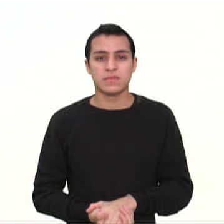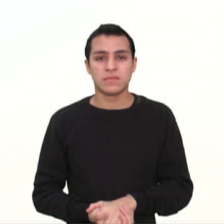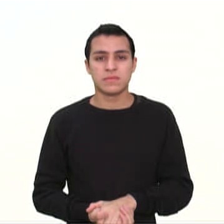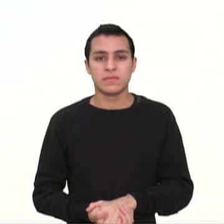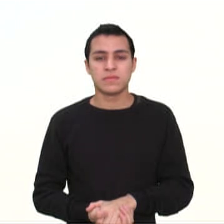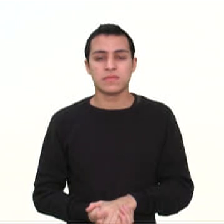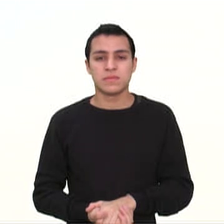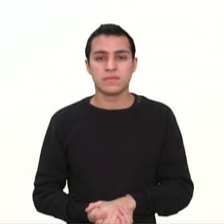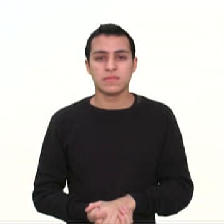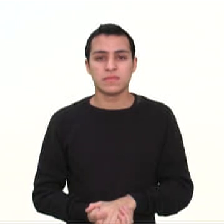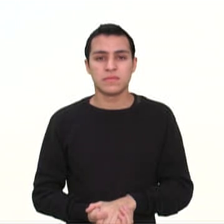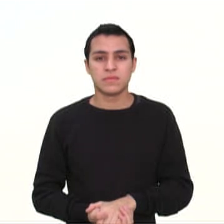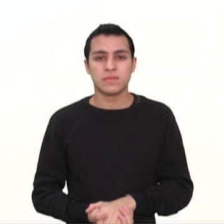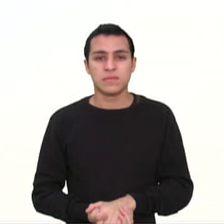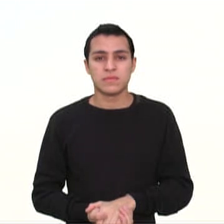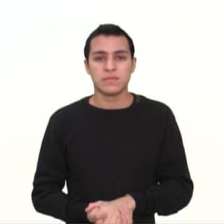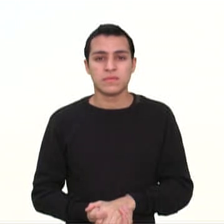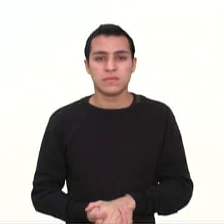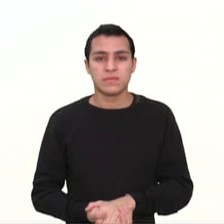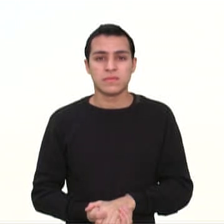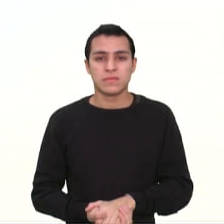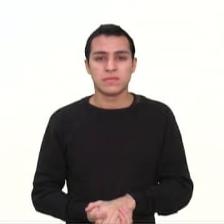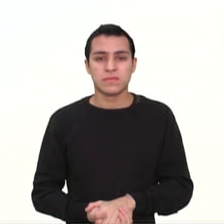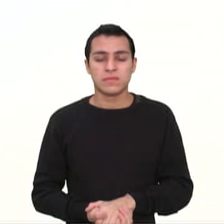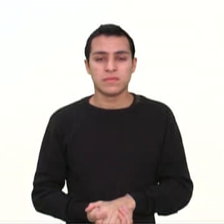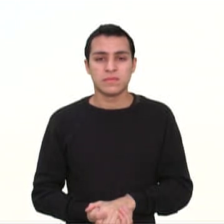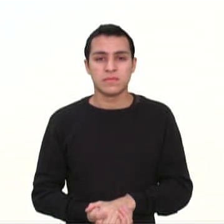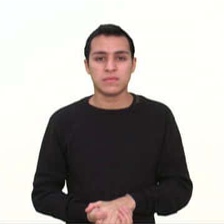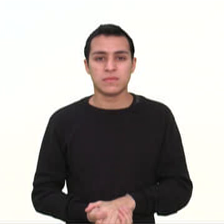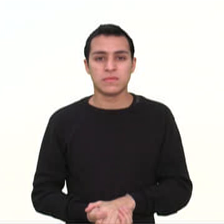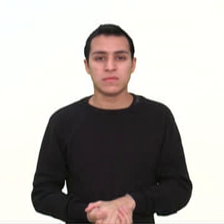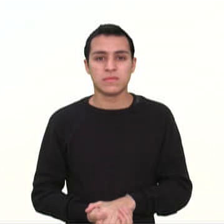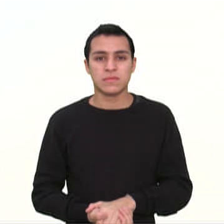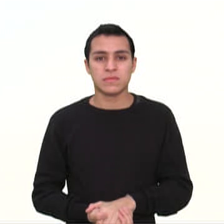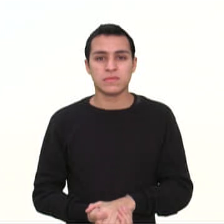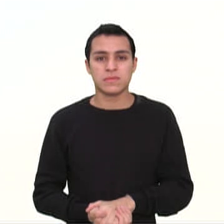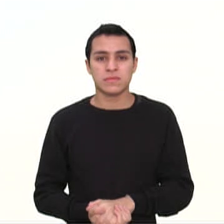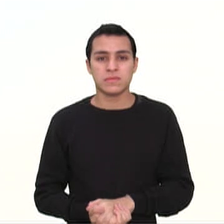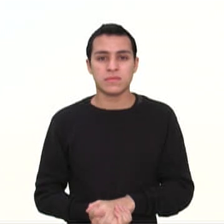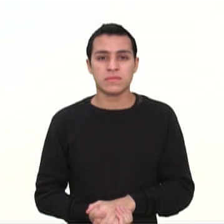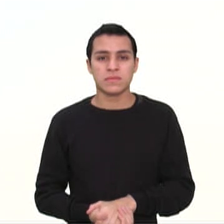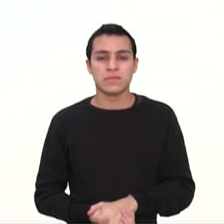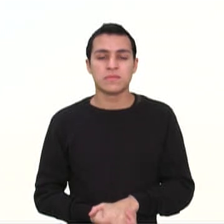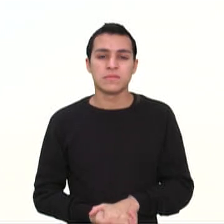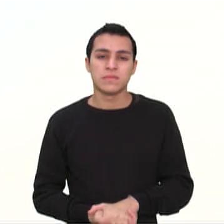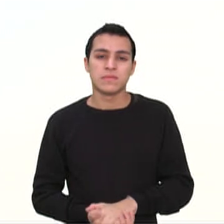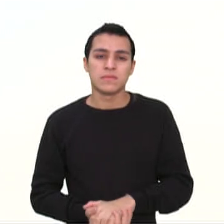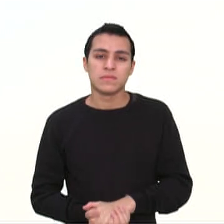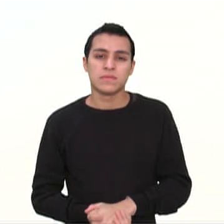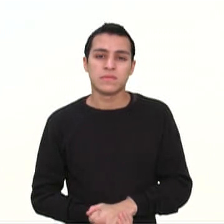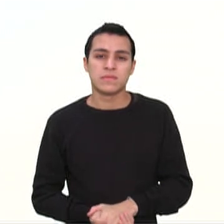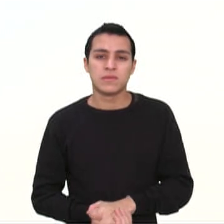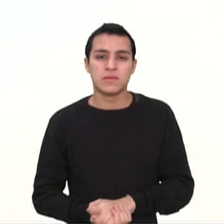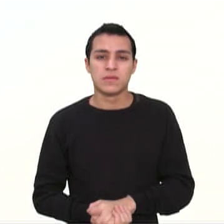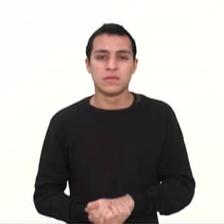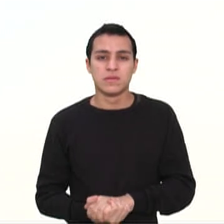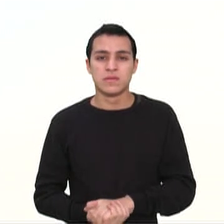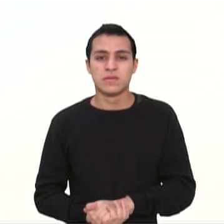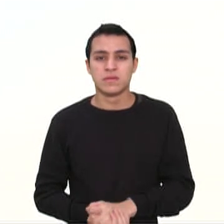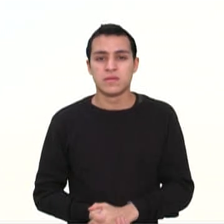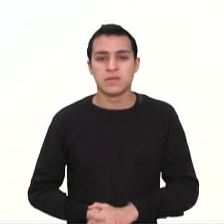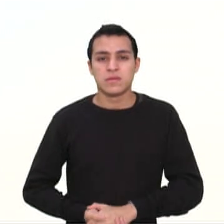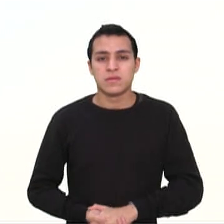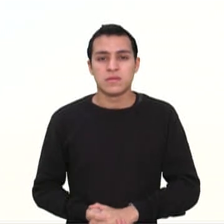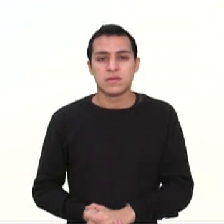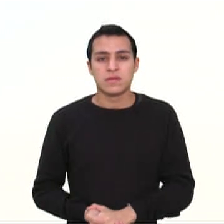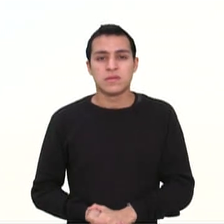He is lying on his stomach. 2. Hey, mister, may we bury your cat